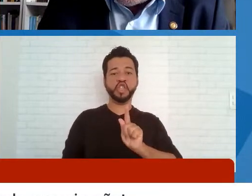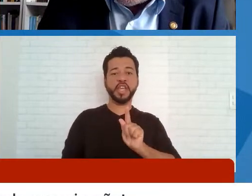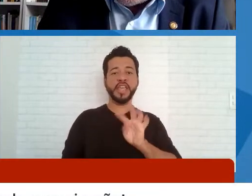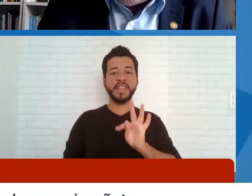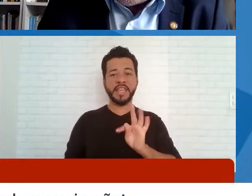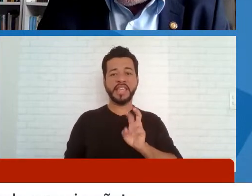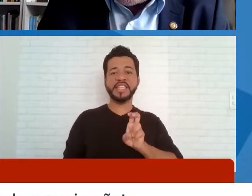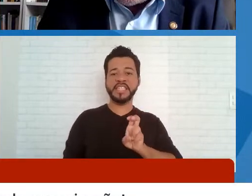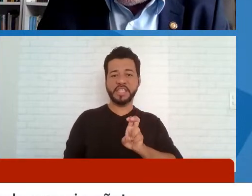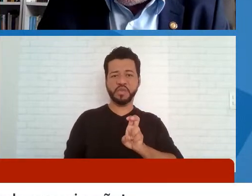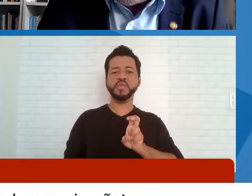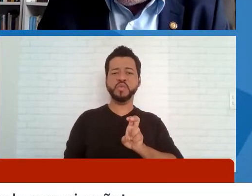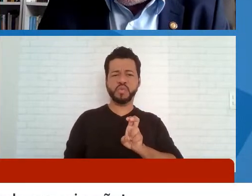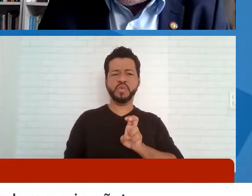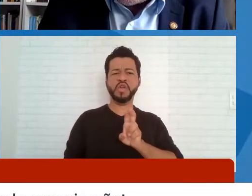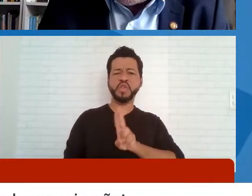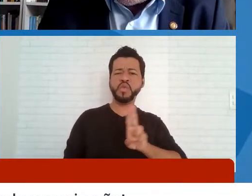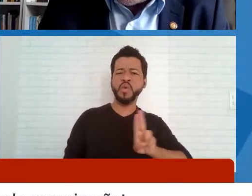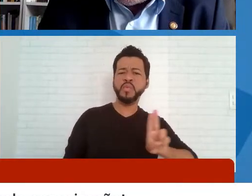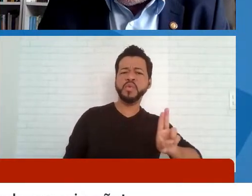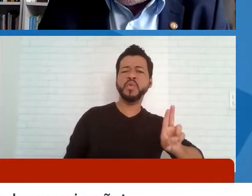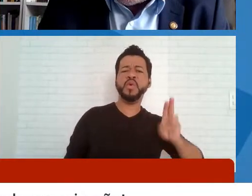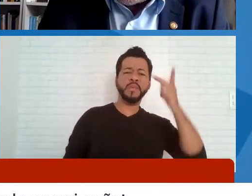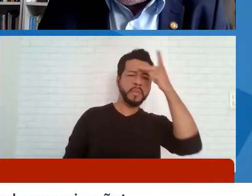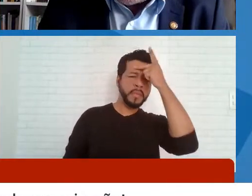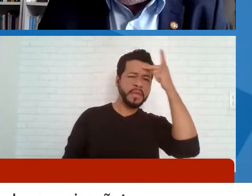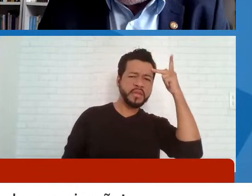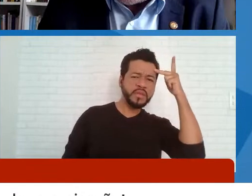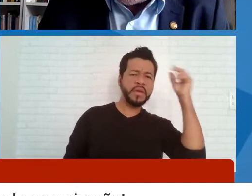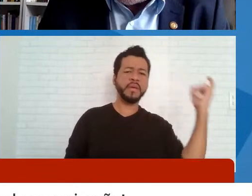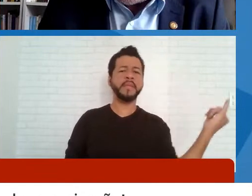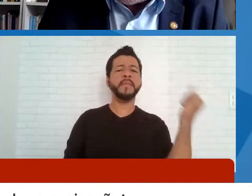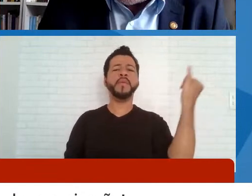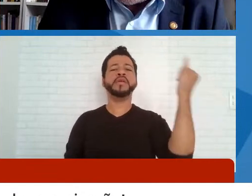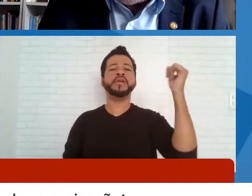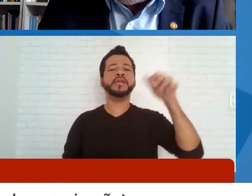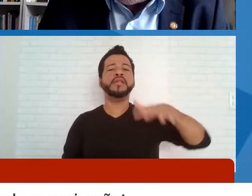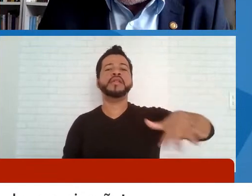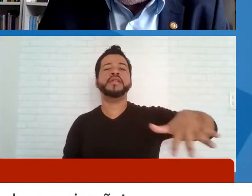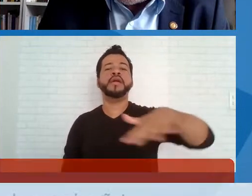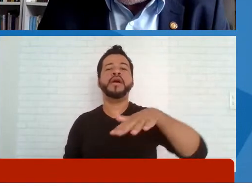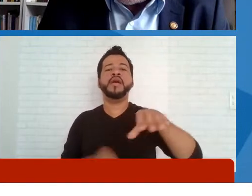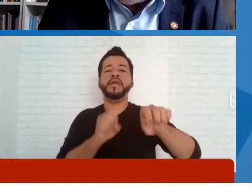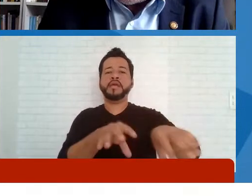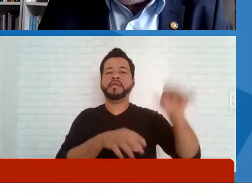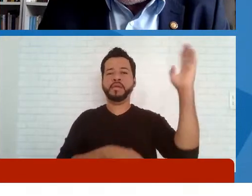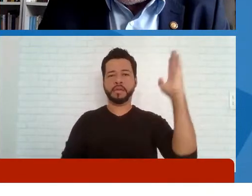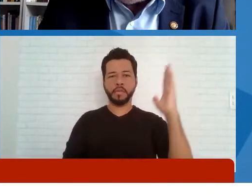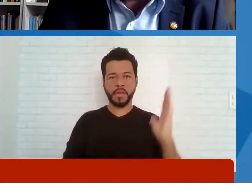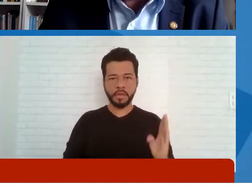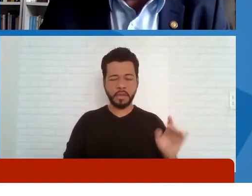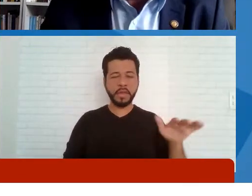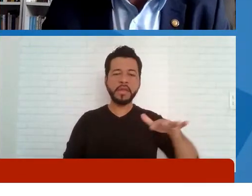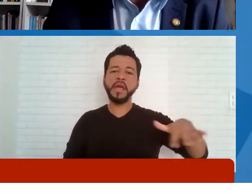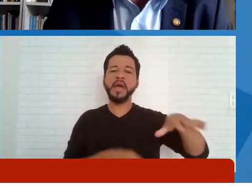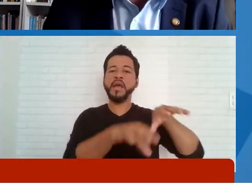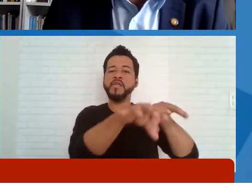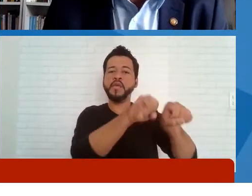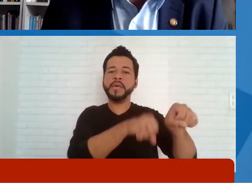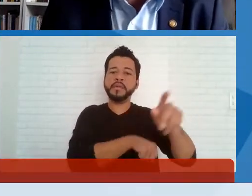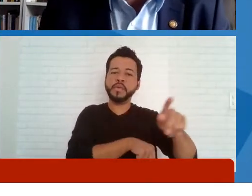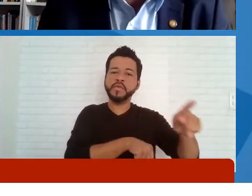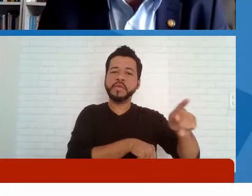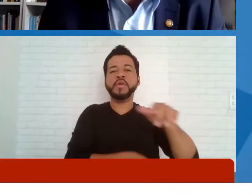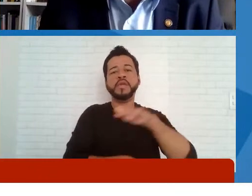tão proeminentes e tão importantes da educação brasileira, seja do campo da formação de professores, seja do campo